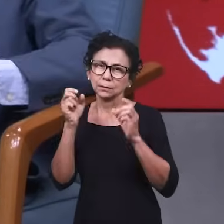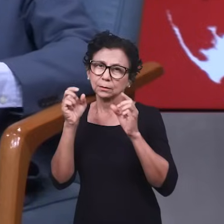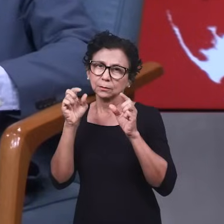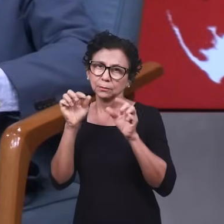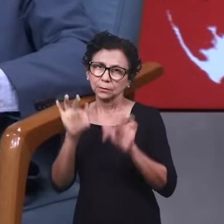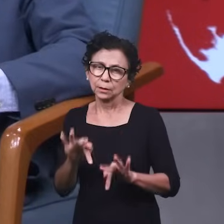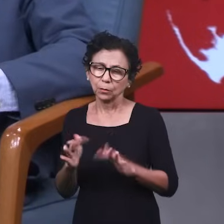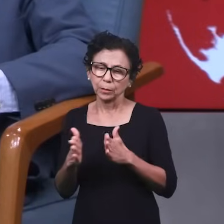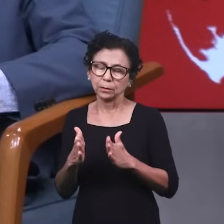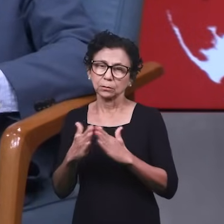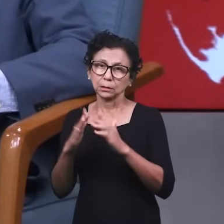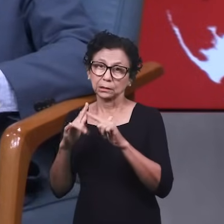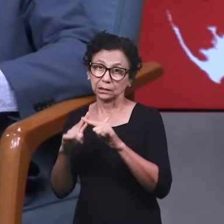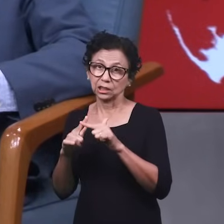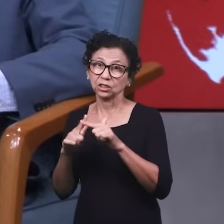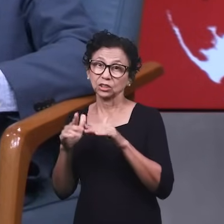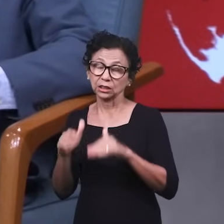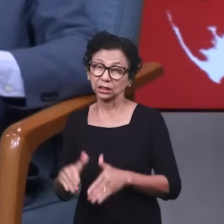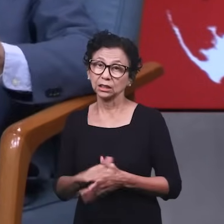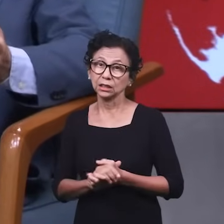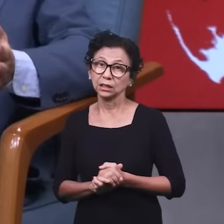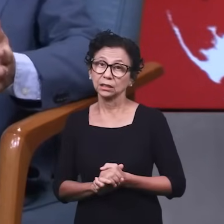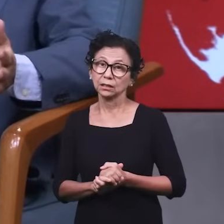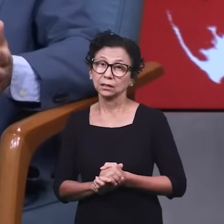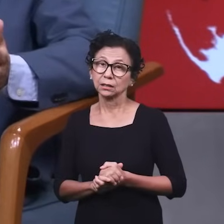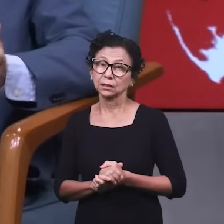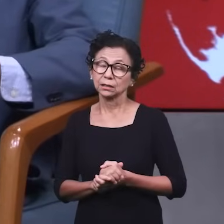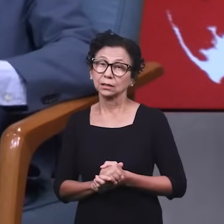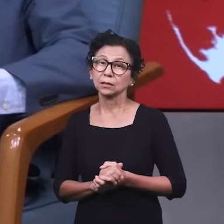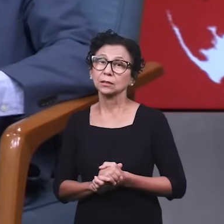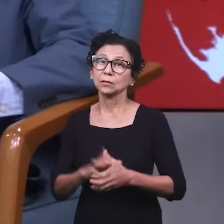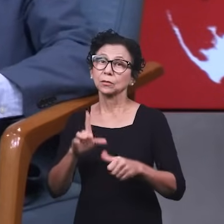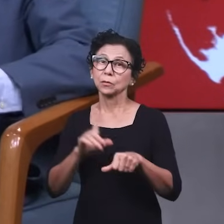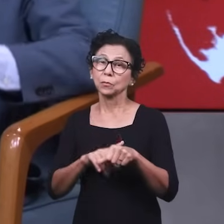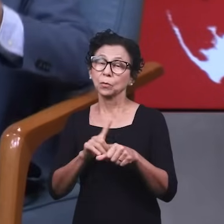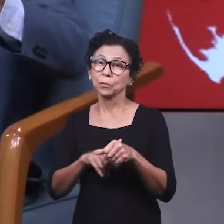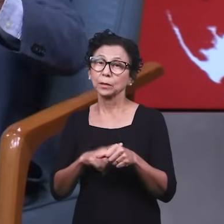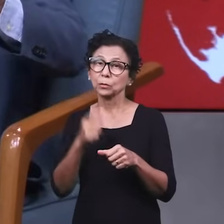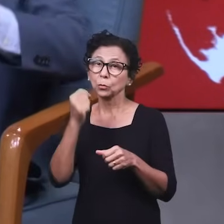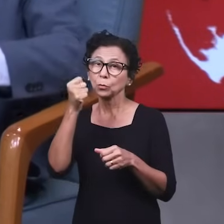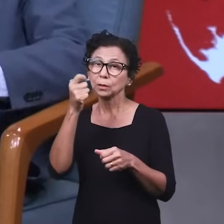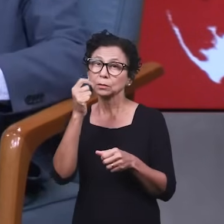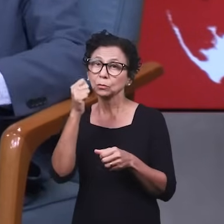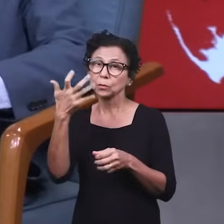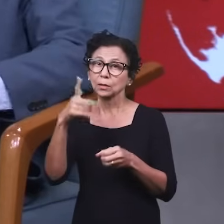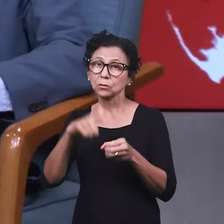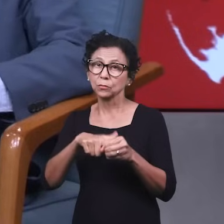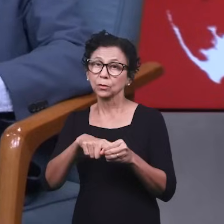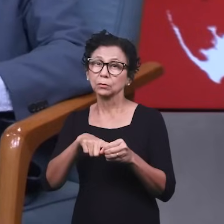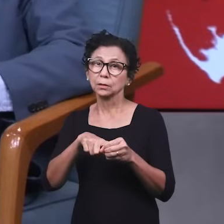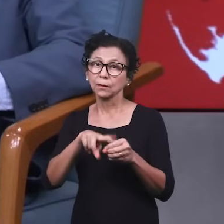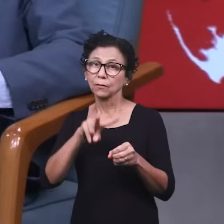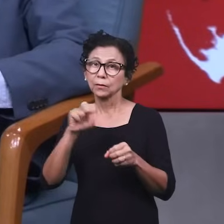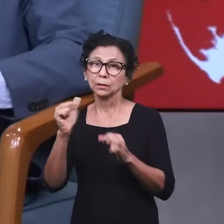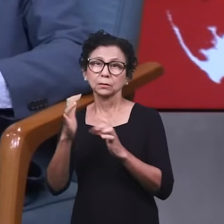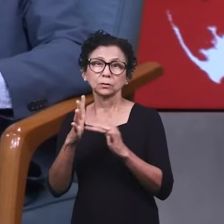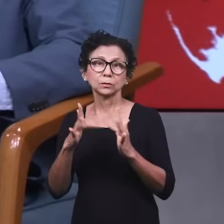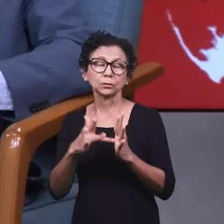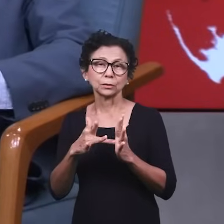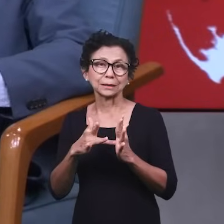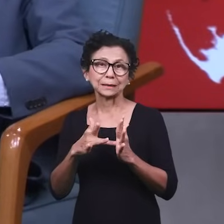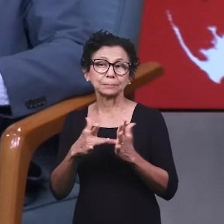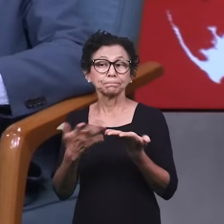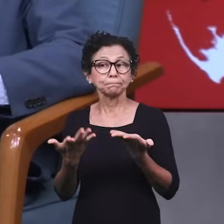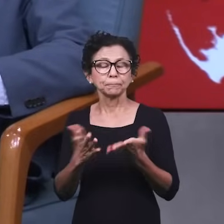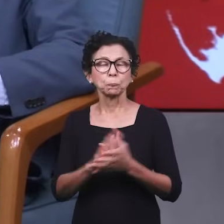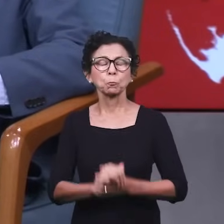final da igreja, e o arrebatamento da igreja é o toque da última trombeta. E para ouvir a última trombeta, vai ter